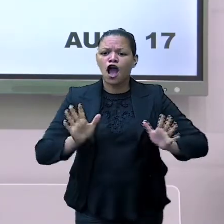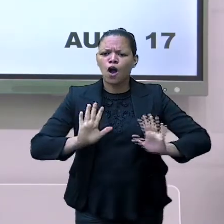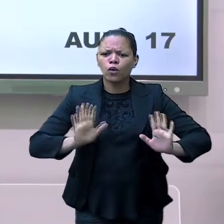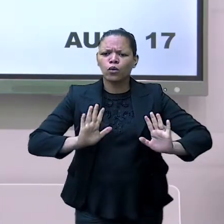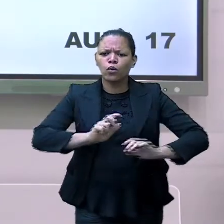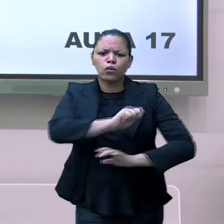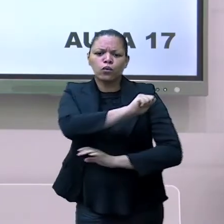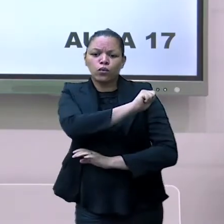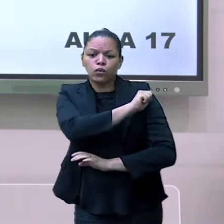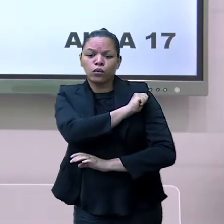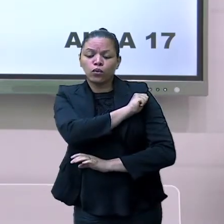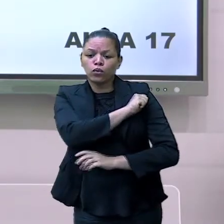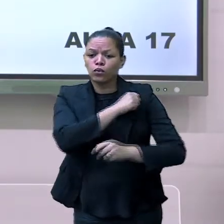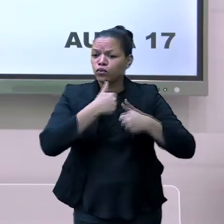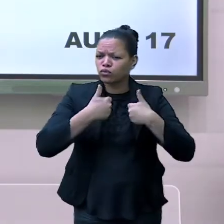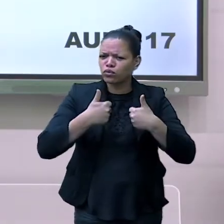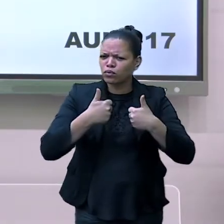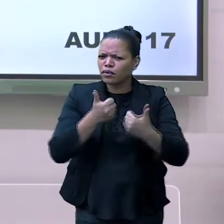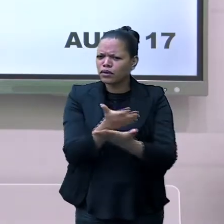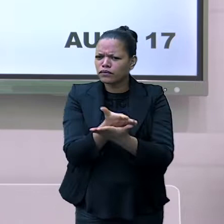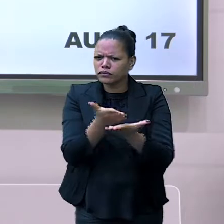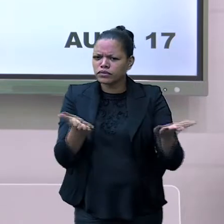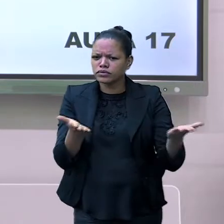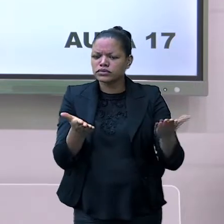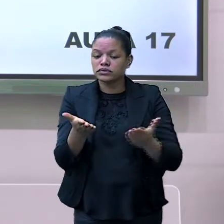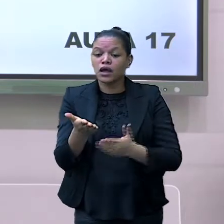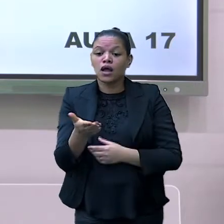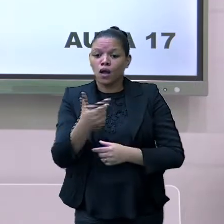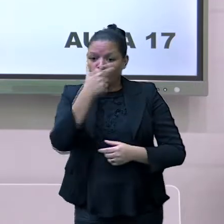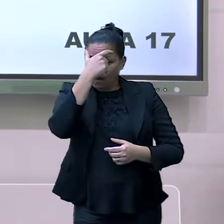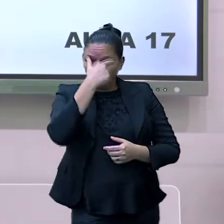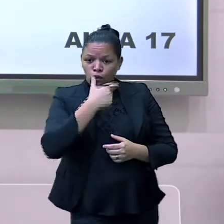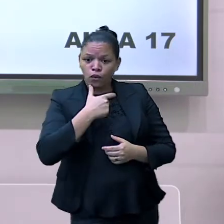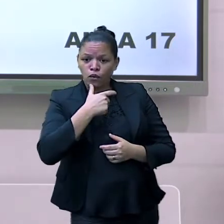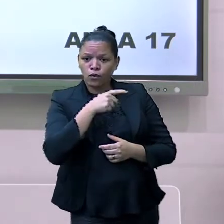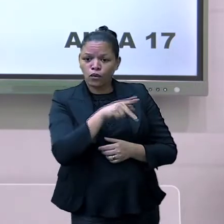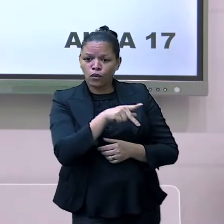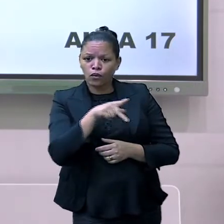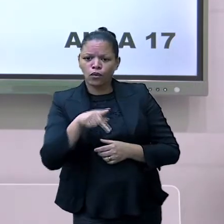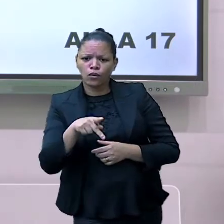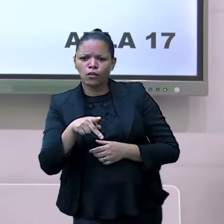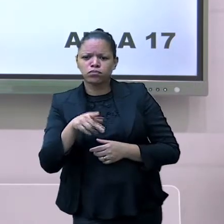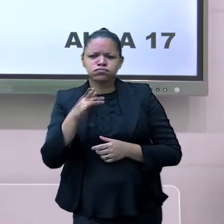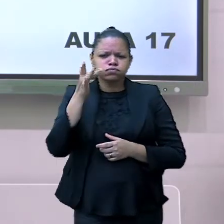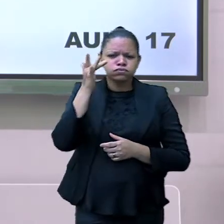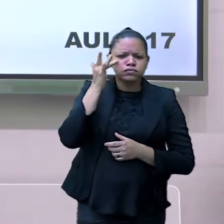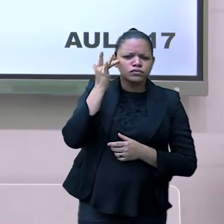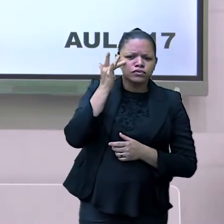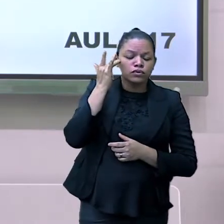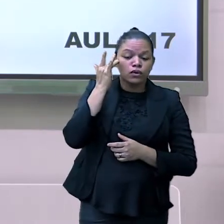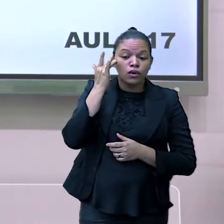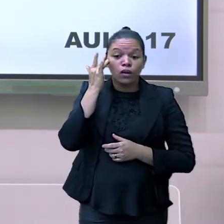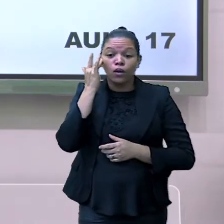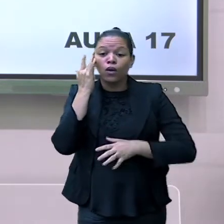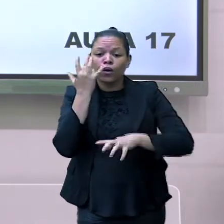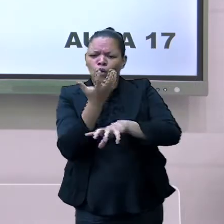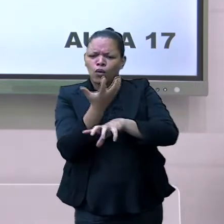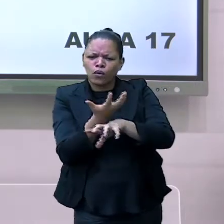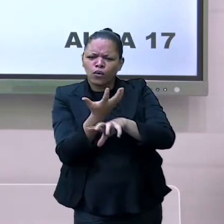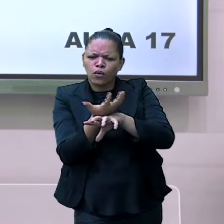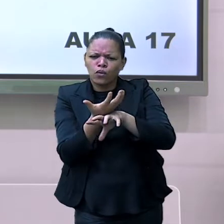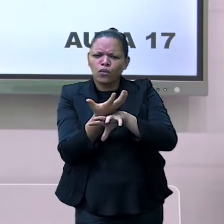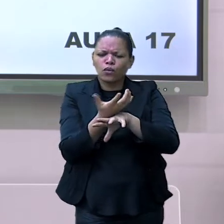Olá, estudantes, tudo bem com vocês? Eu sou o professor Renan e na aula de hoje do componente curricular de